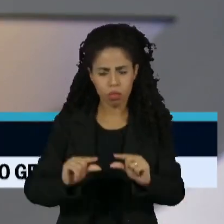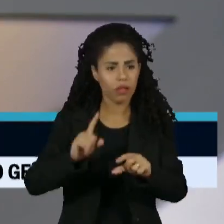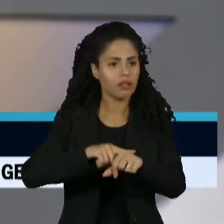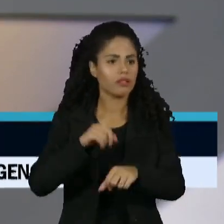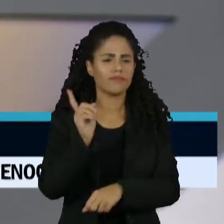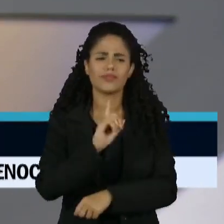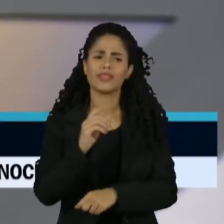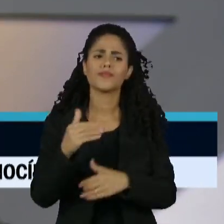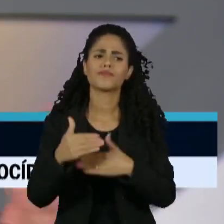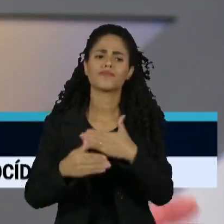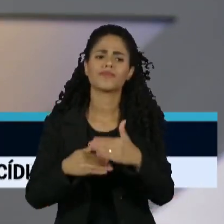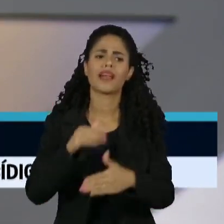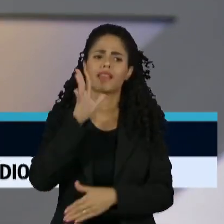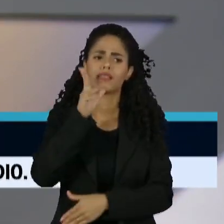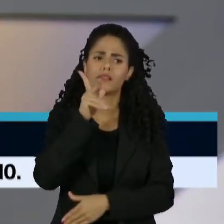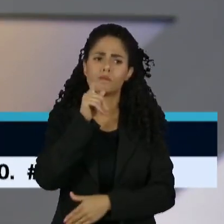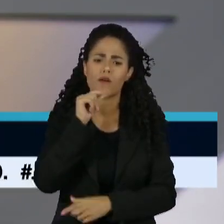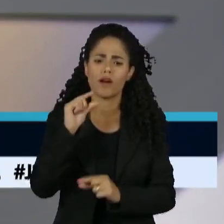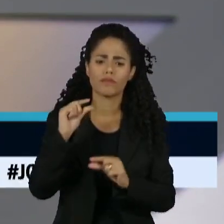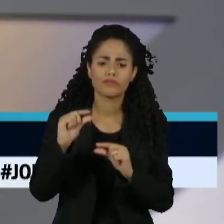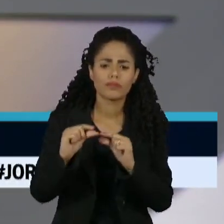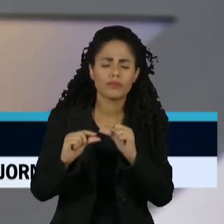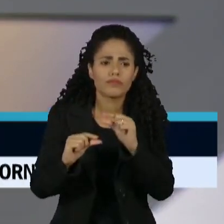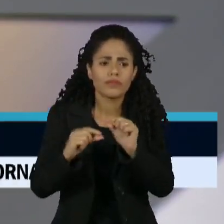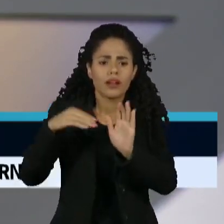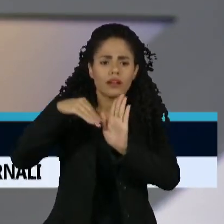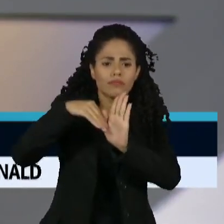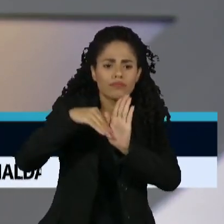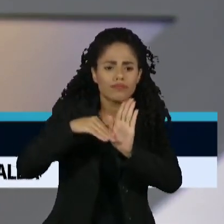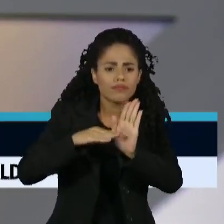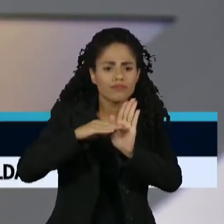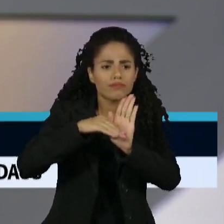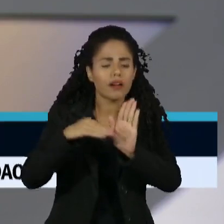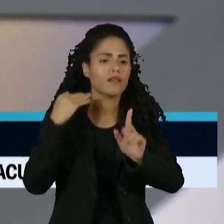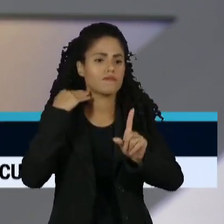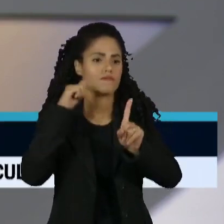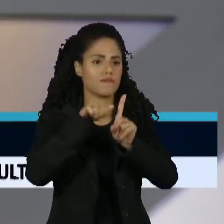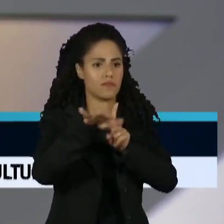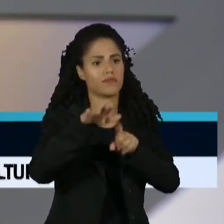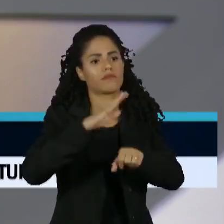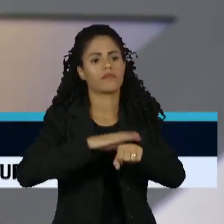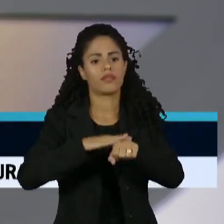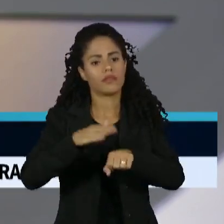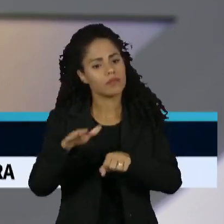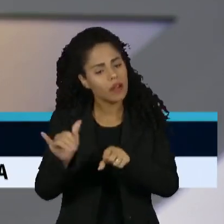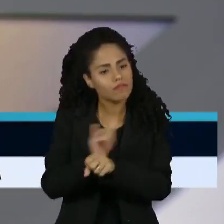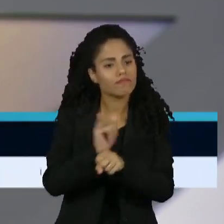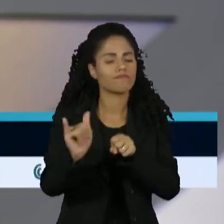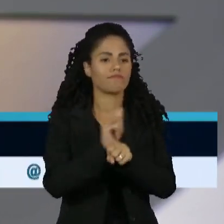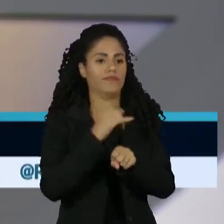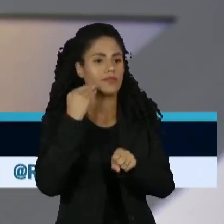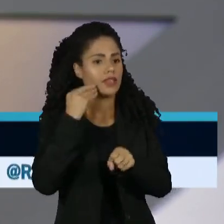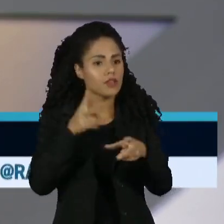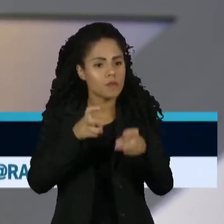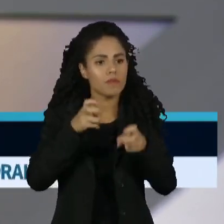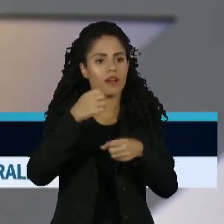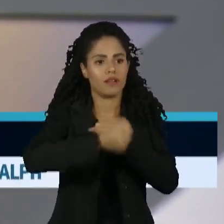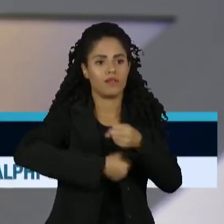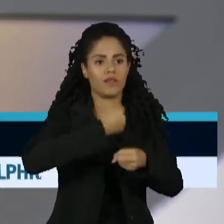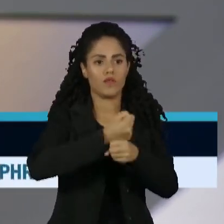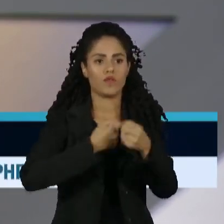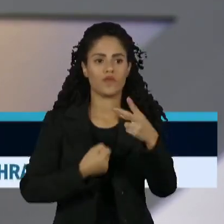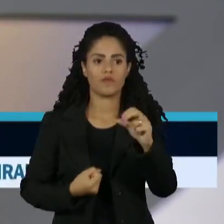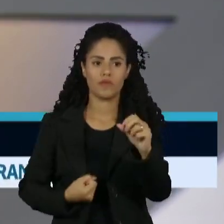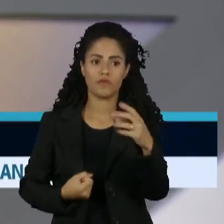inflação de 2023 já não é mais afetada pelo que o Banco Central faça ou deixa de fazer. Então, a gente começa a olhar lá para 2024